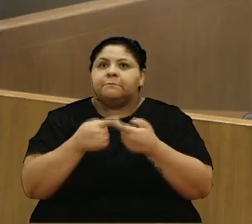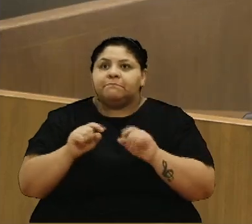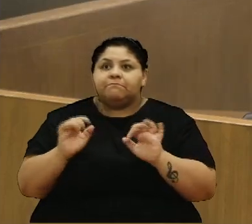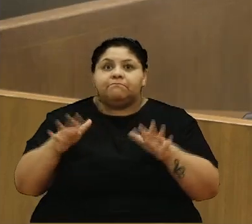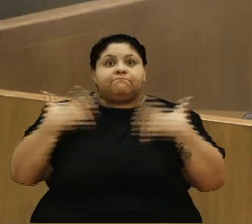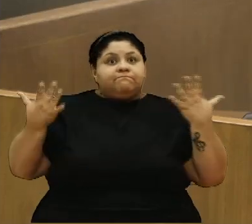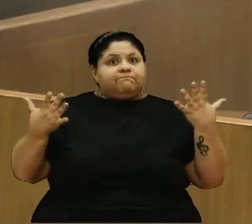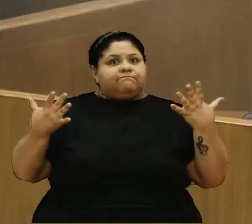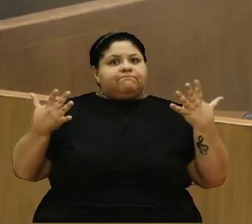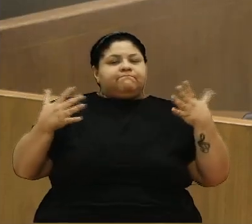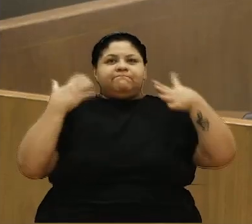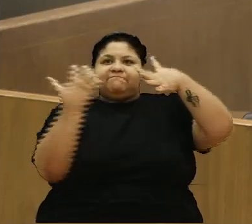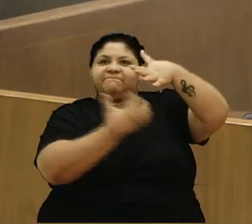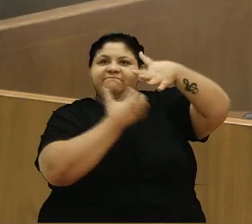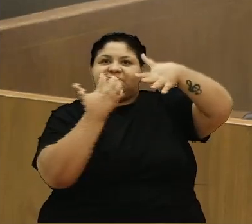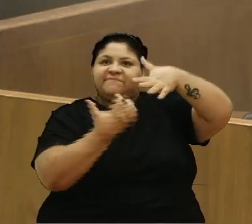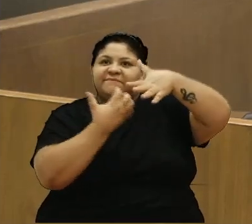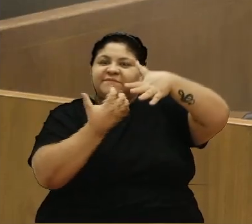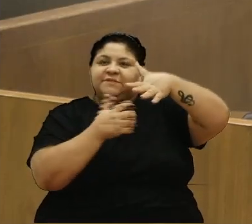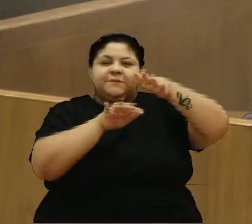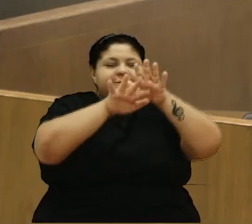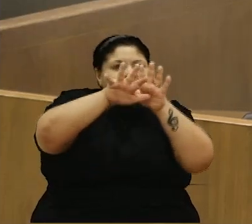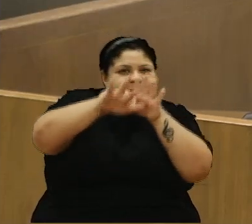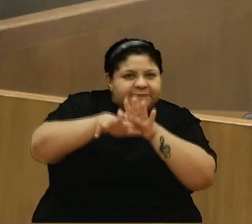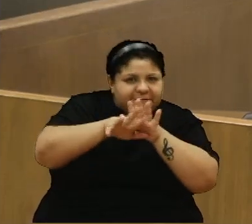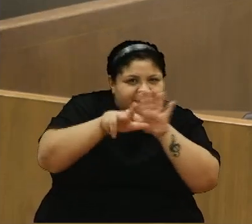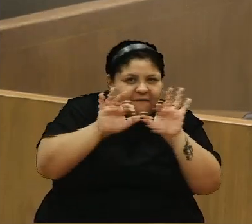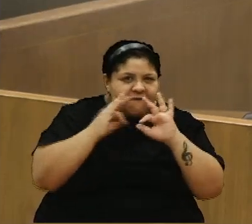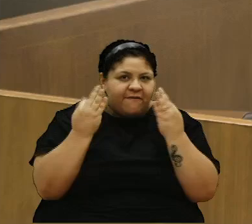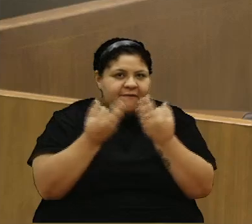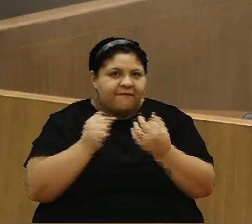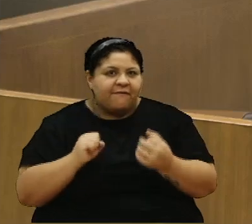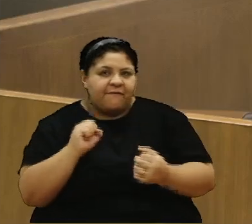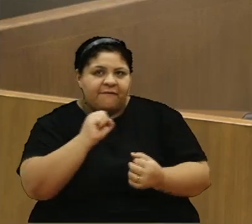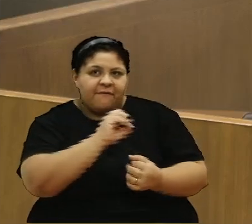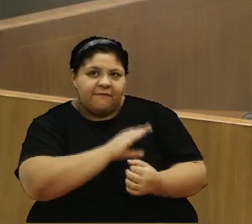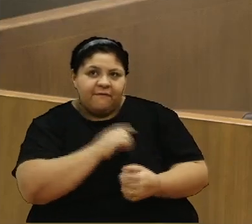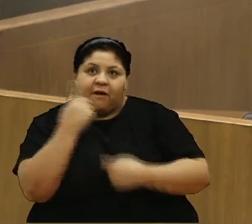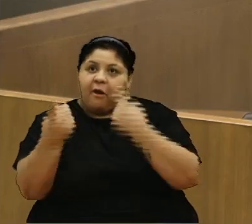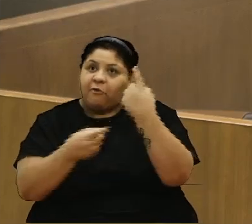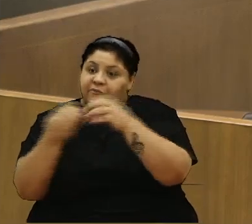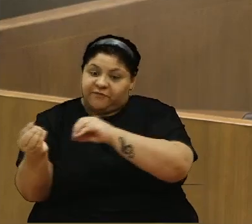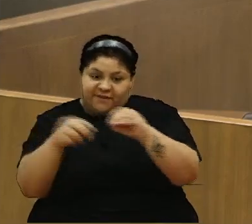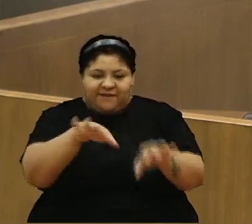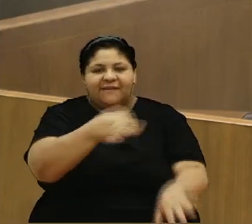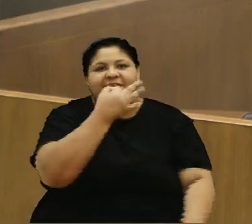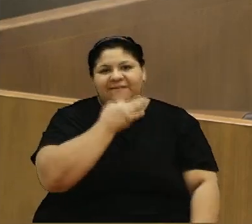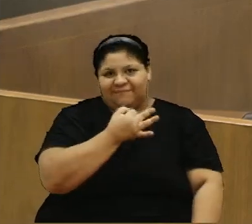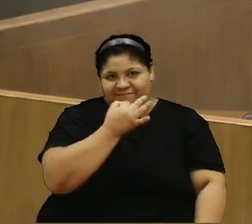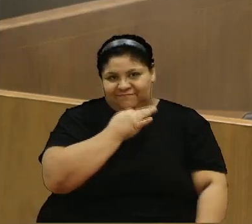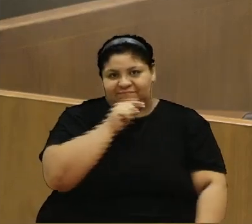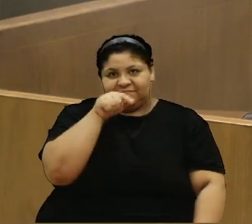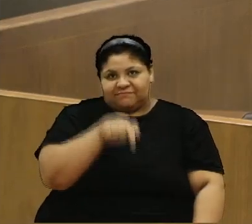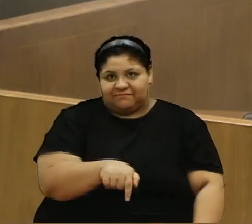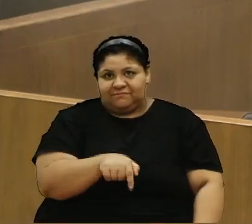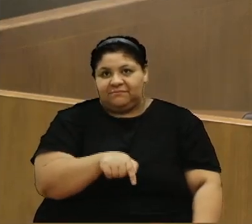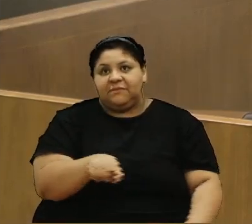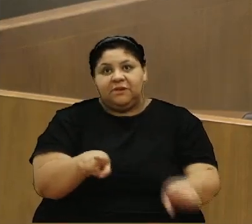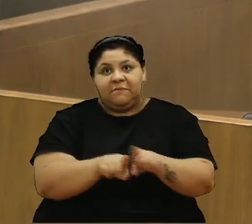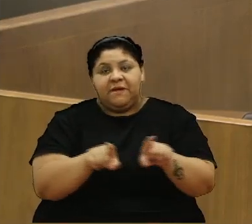né? As empresas que logravam as famílias em Santa Catarina, algumas delas vieram para cá, e algumas delas estão no Campos da